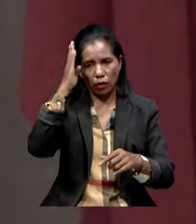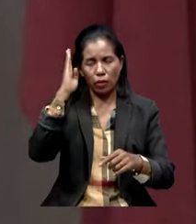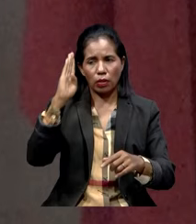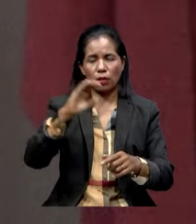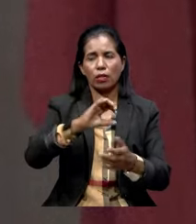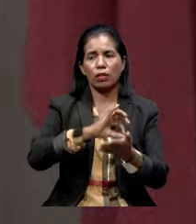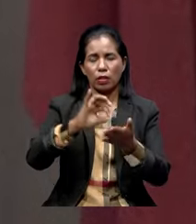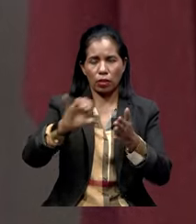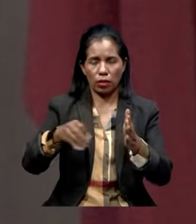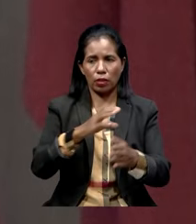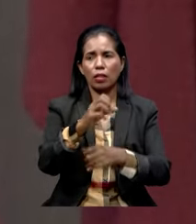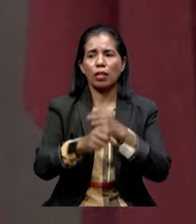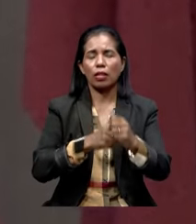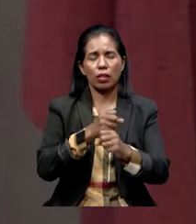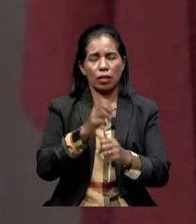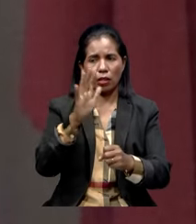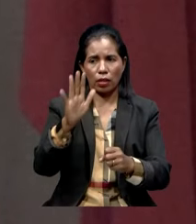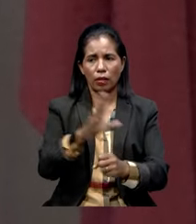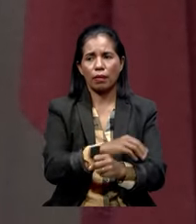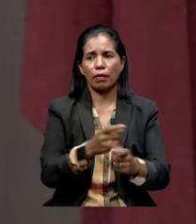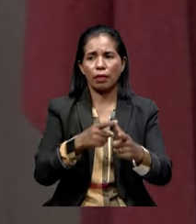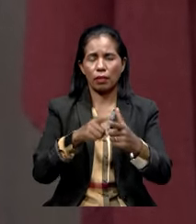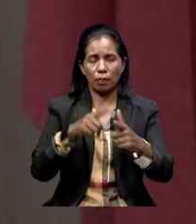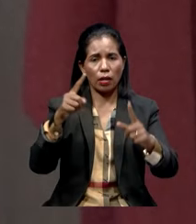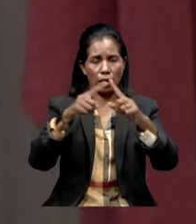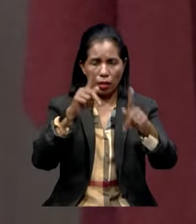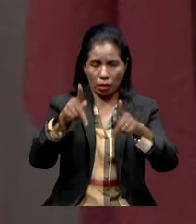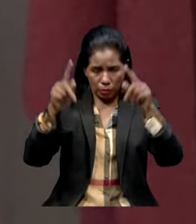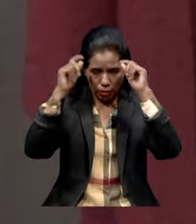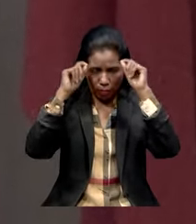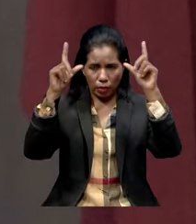há 25 anos, um abraço ao povo timorense.